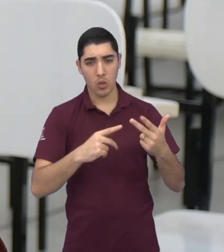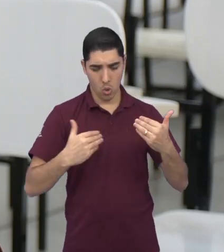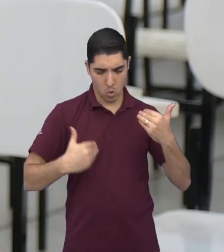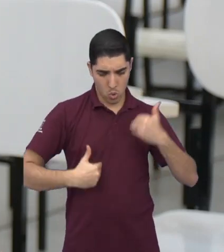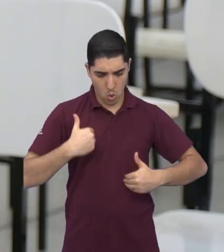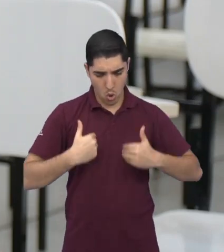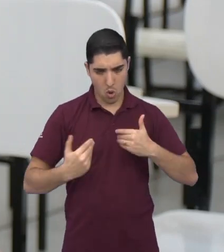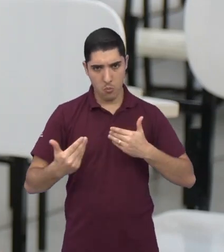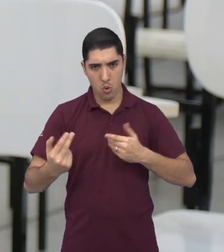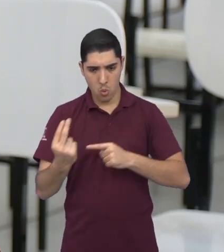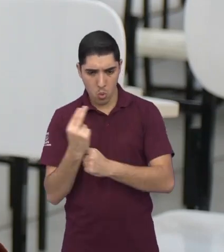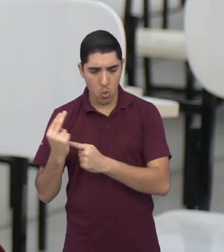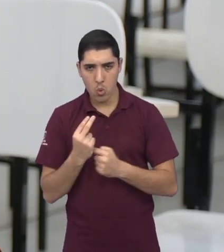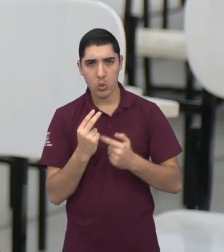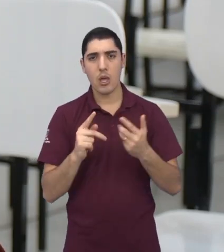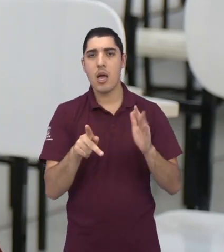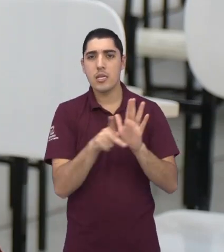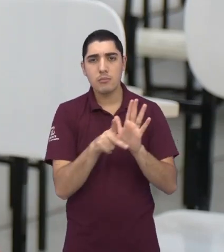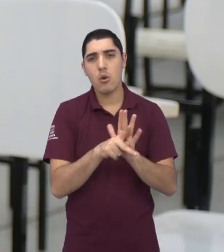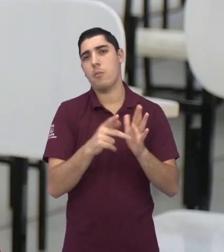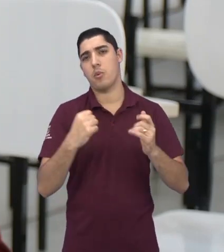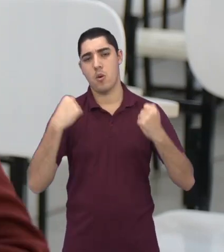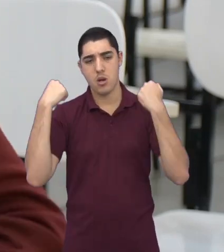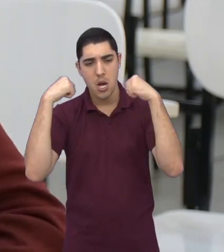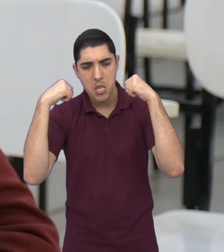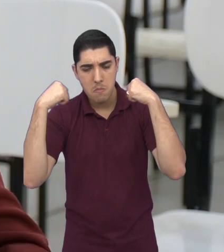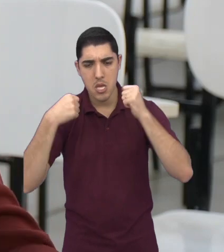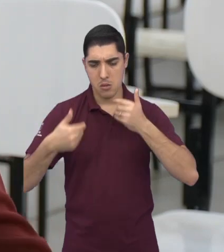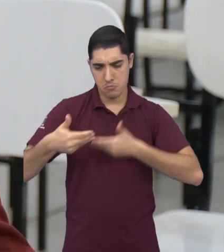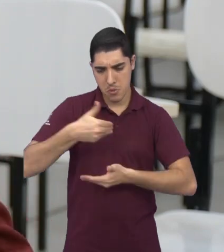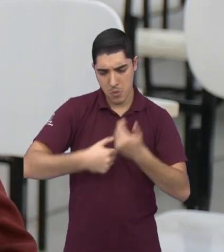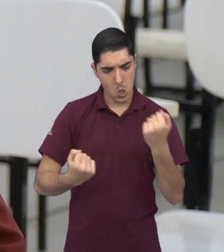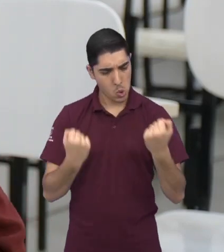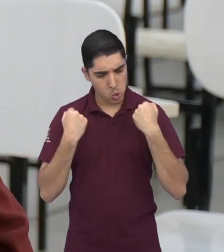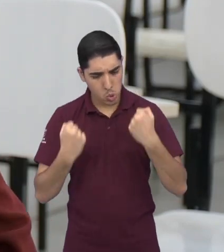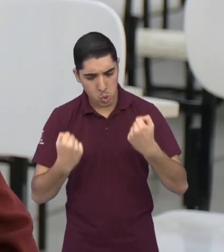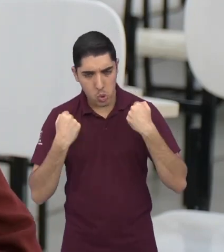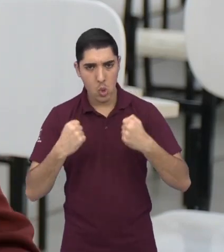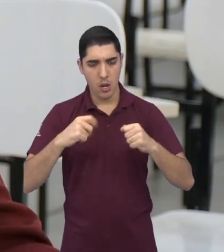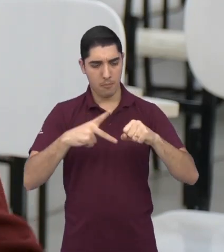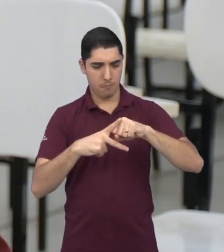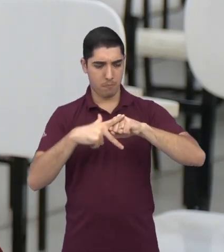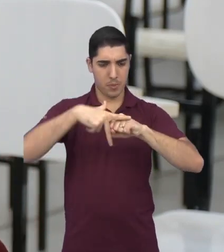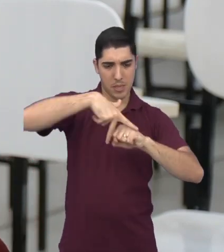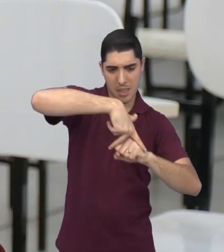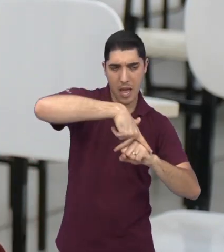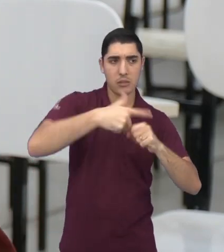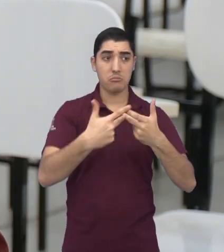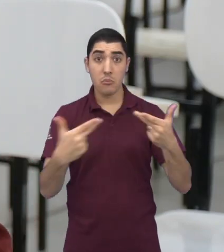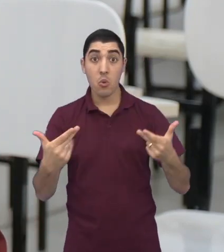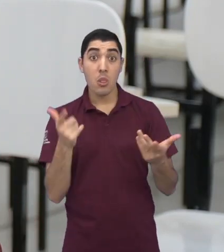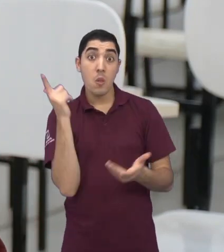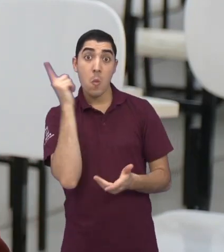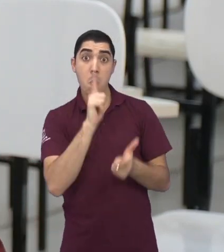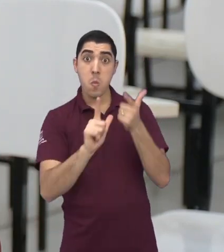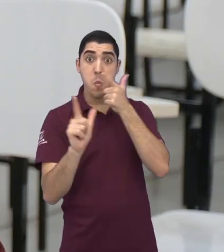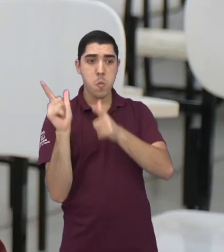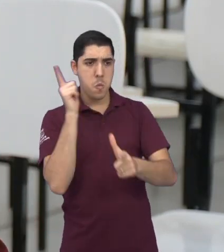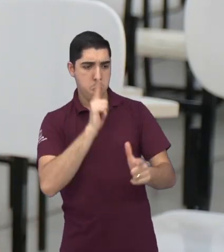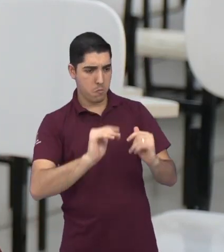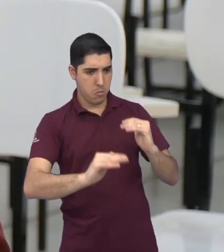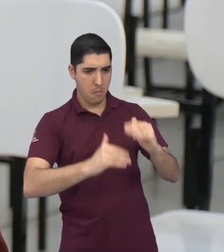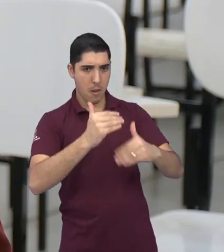envolvendo musculação, pilates, etc., estão num ponto ótimo. Então,